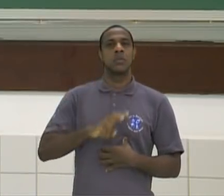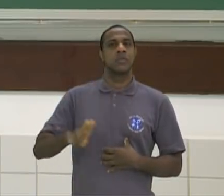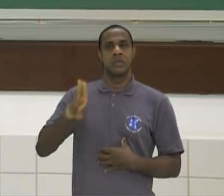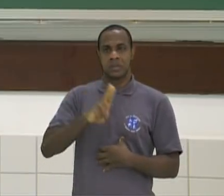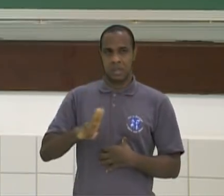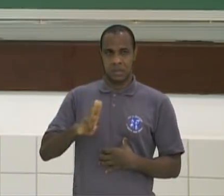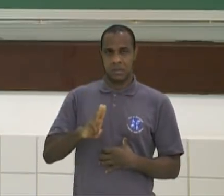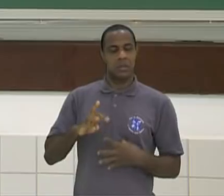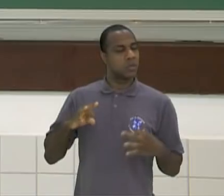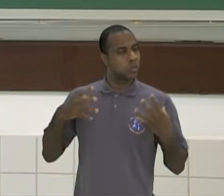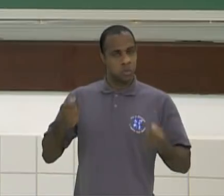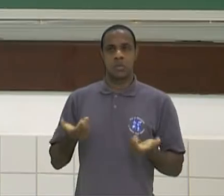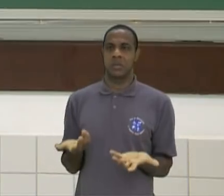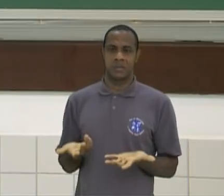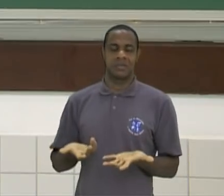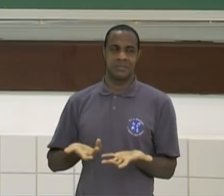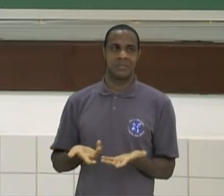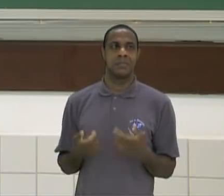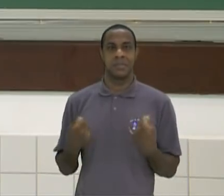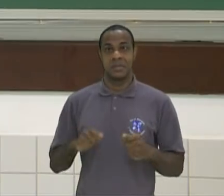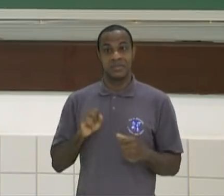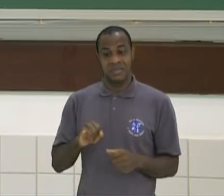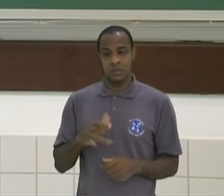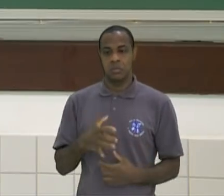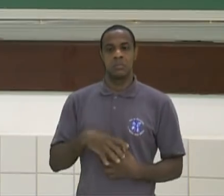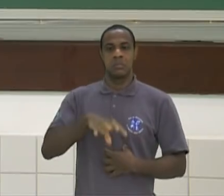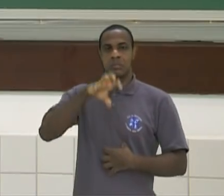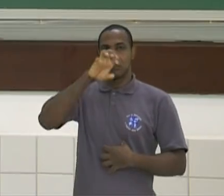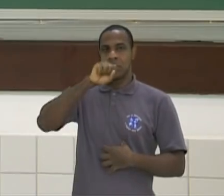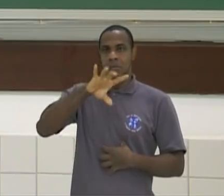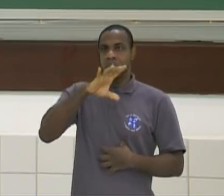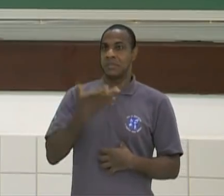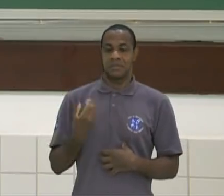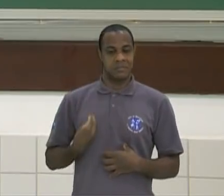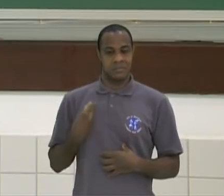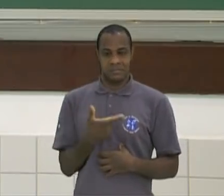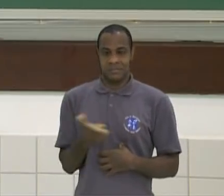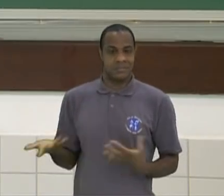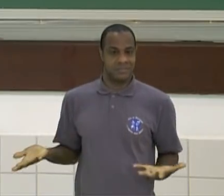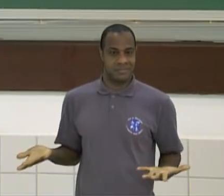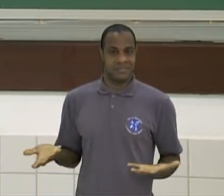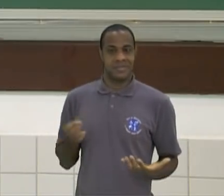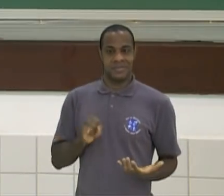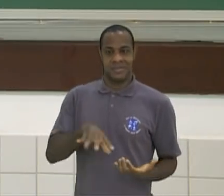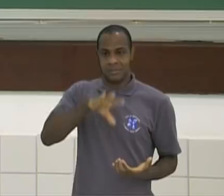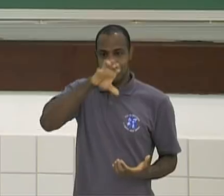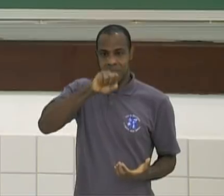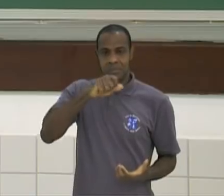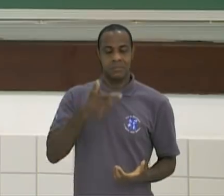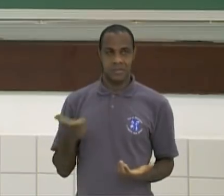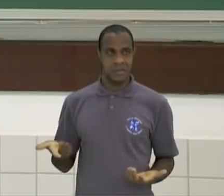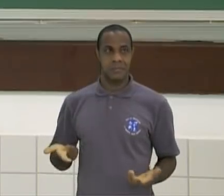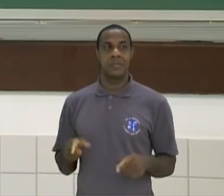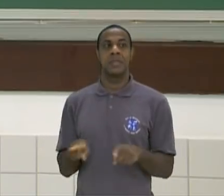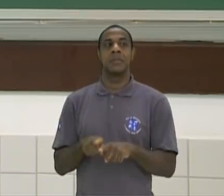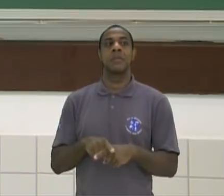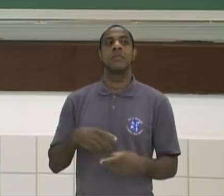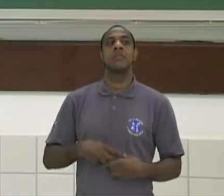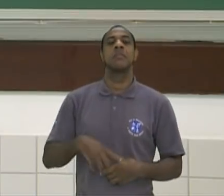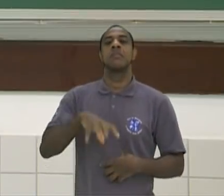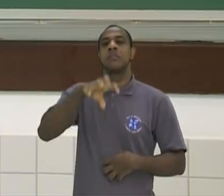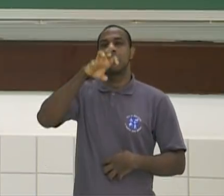todas elas, né? Além da questão de se não respirarmos não sobreviveríamos, né? Não estaríamos vivos, também tem a questão de estar